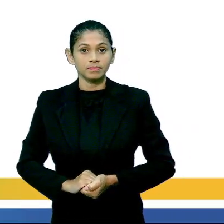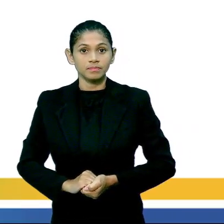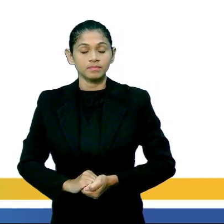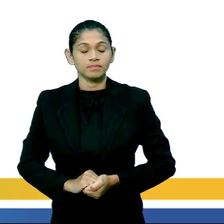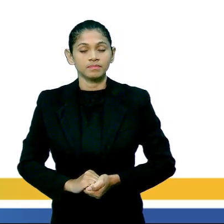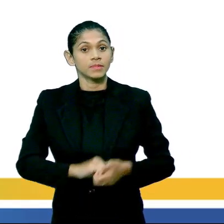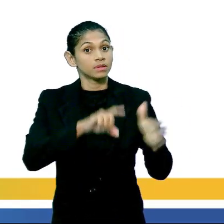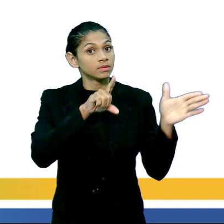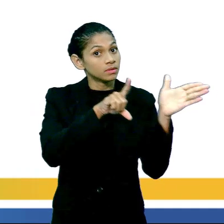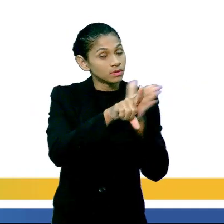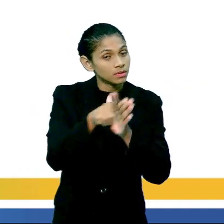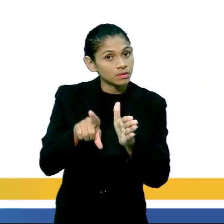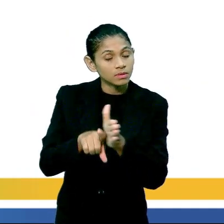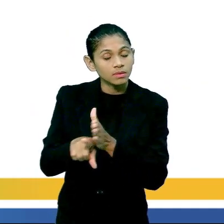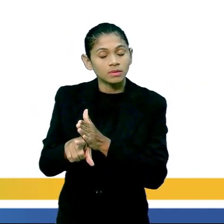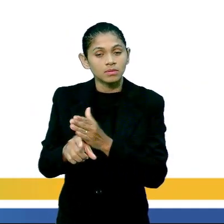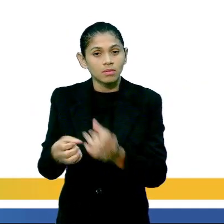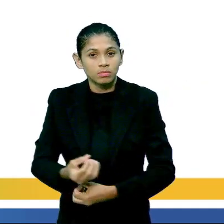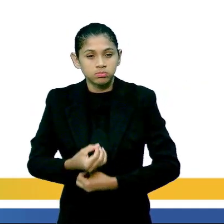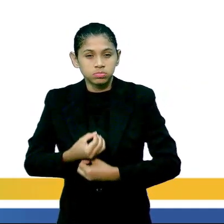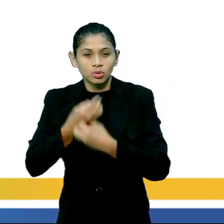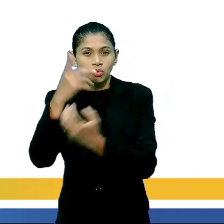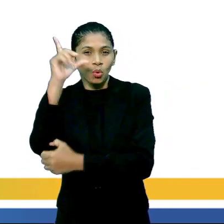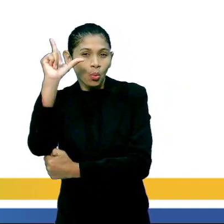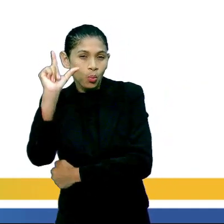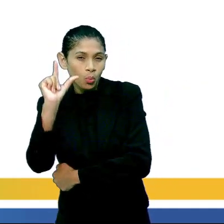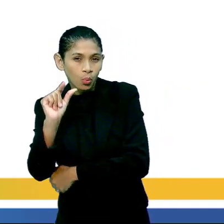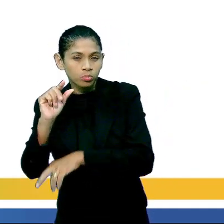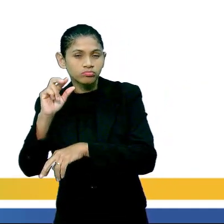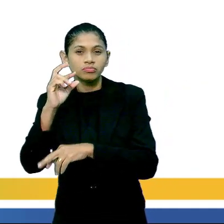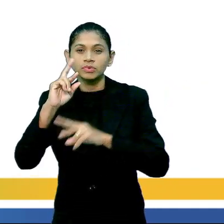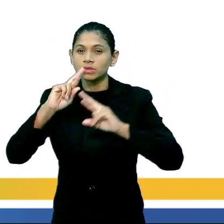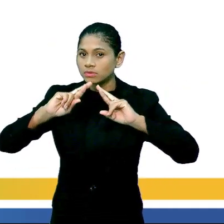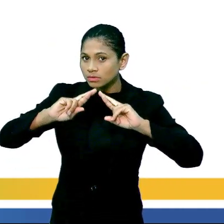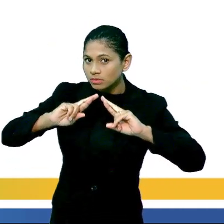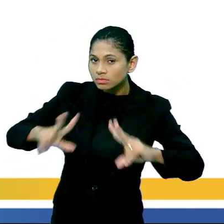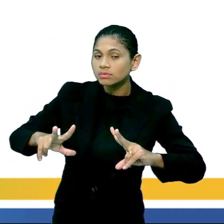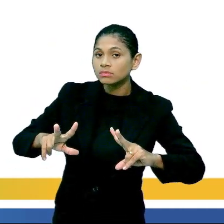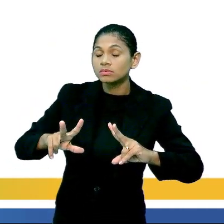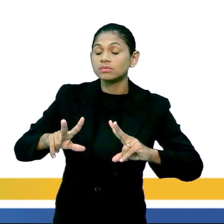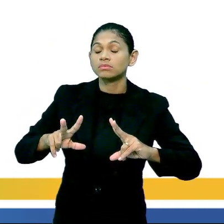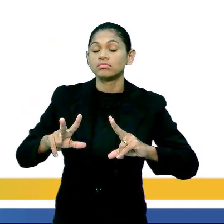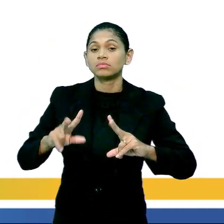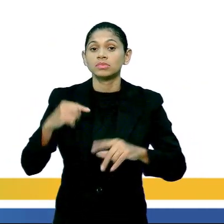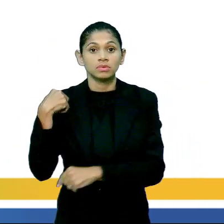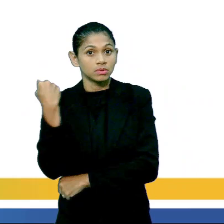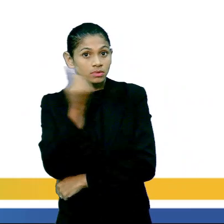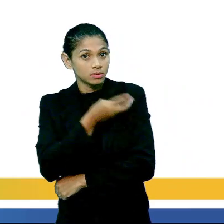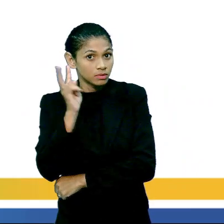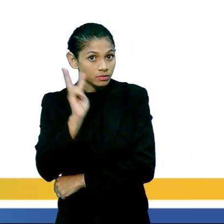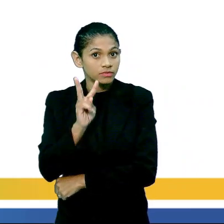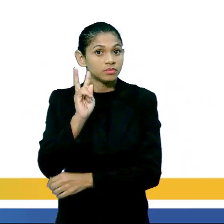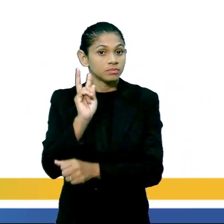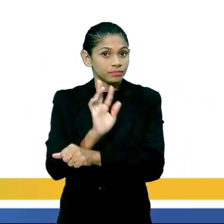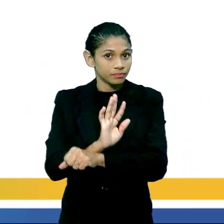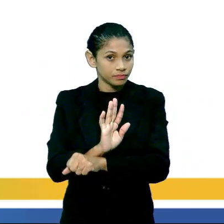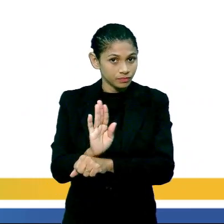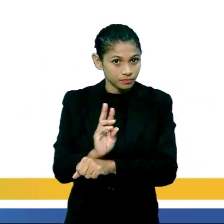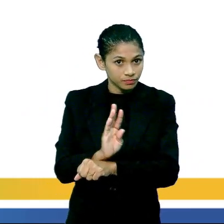Essa questão, esse poema ele é um pouquinho mais diferente do que a gente acabou de ver no vídeo, tá? Vamos à